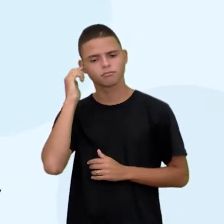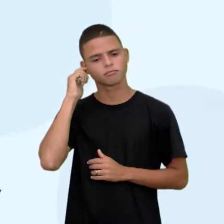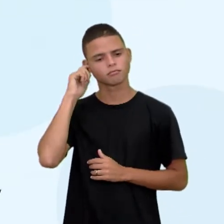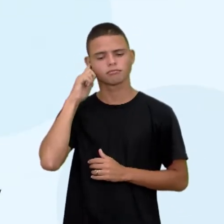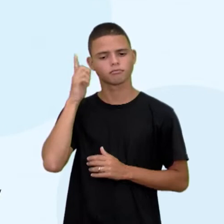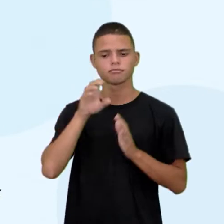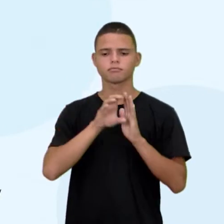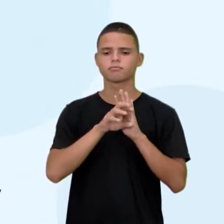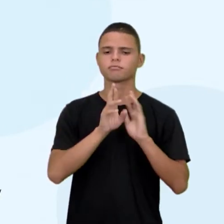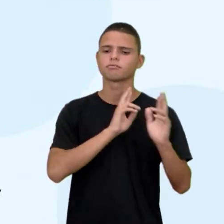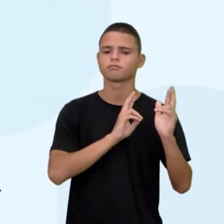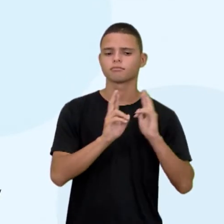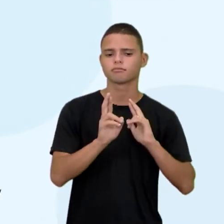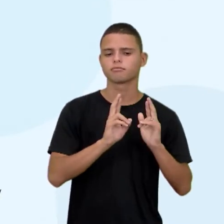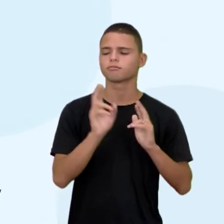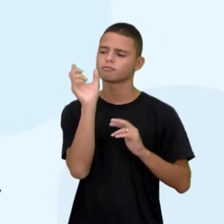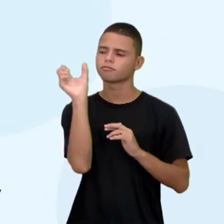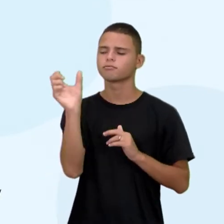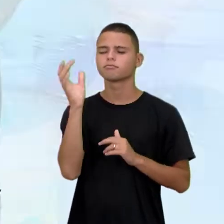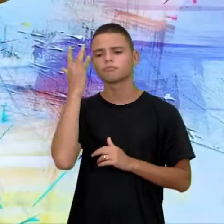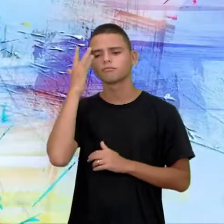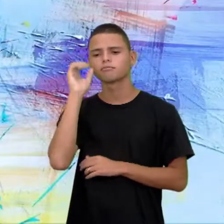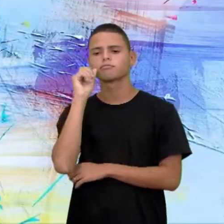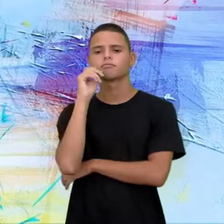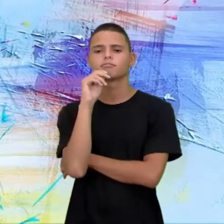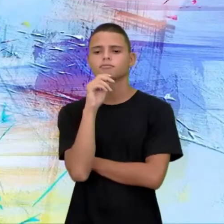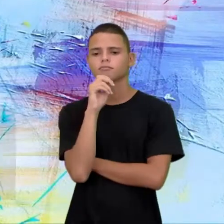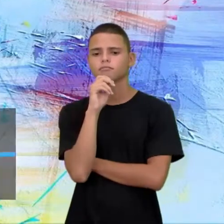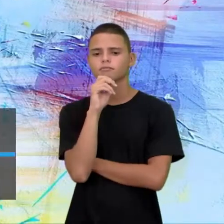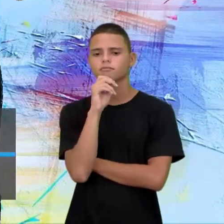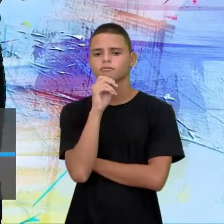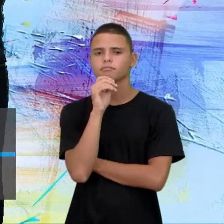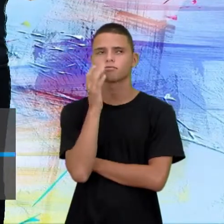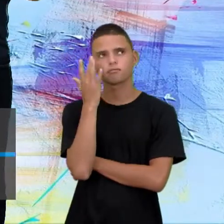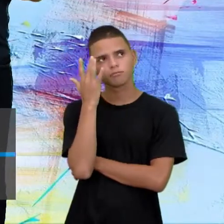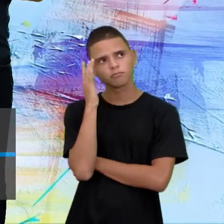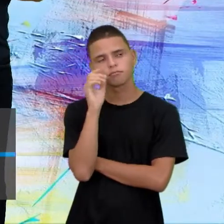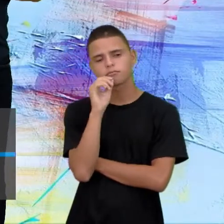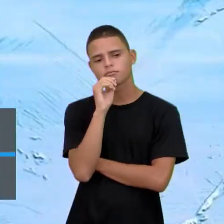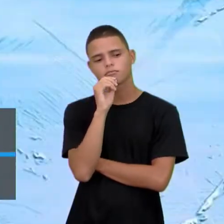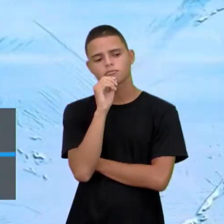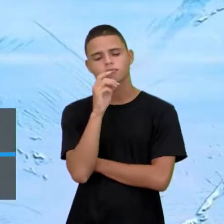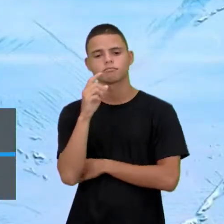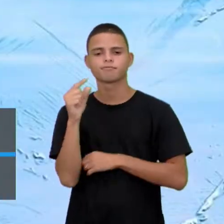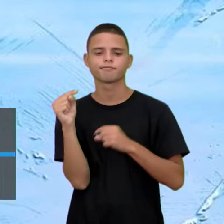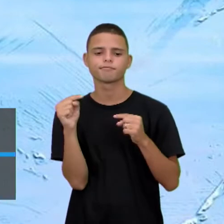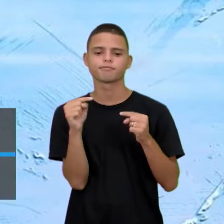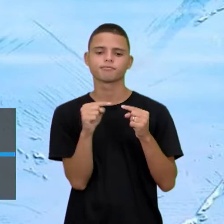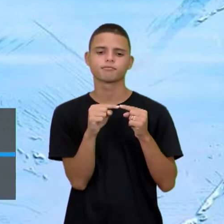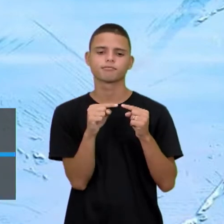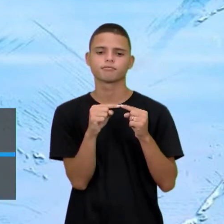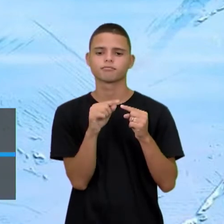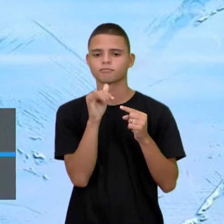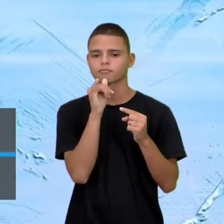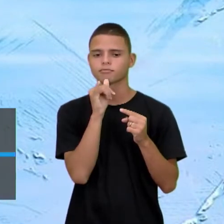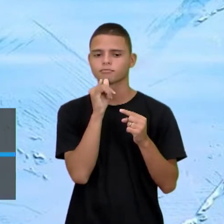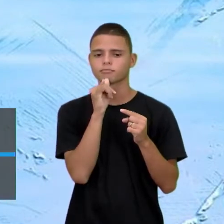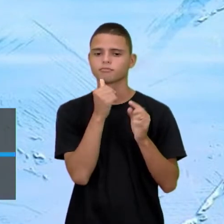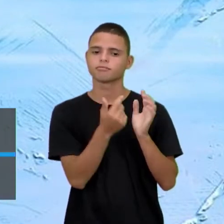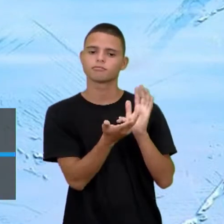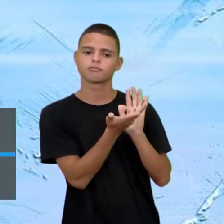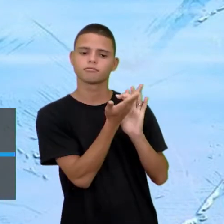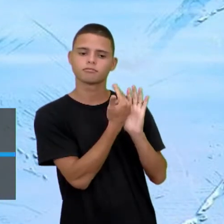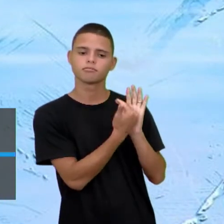relacionada a essa palavra? O que você poderia falar sobre design? Eu poderia falar que o design tem a ver, traduzido, né, o desenho,